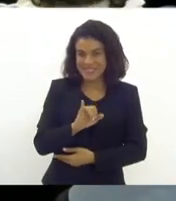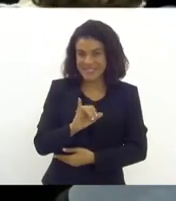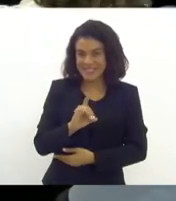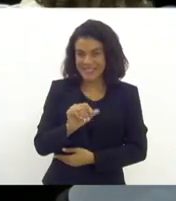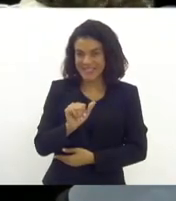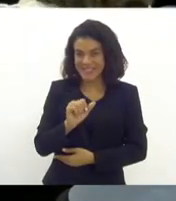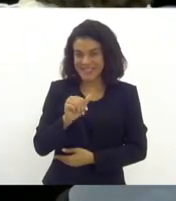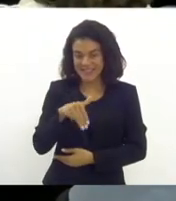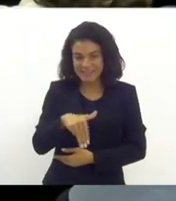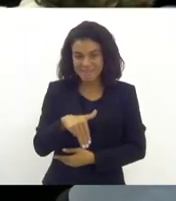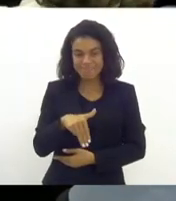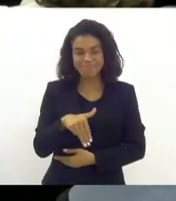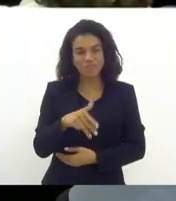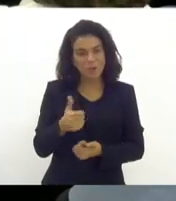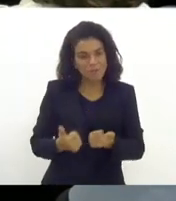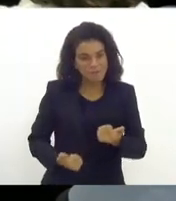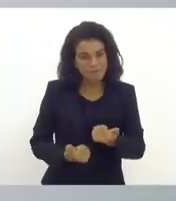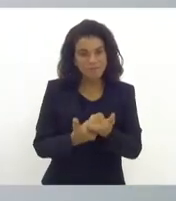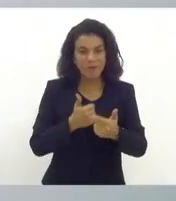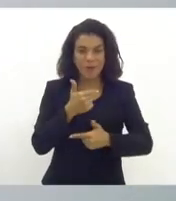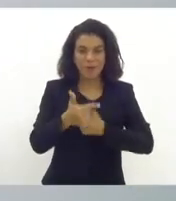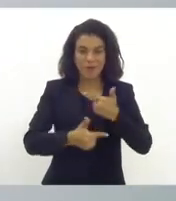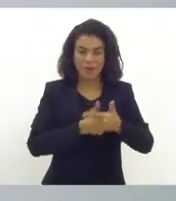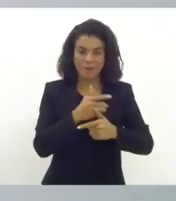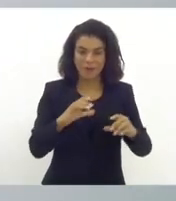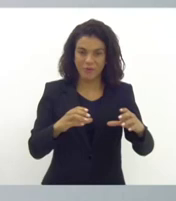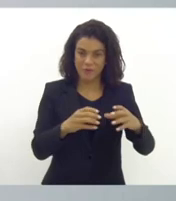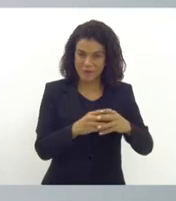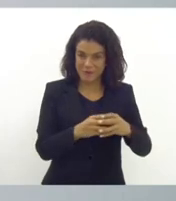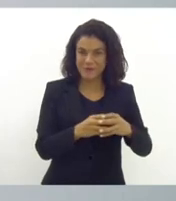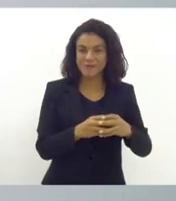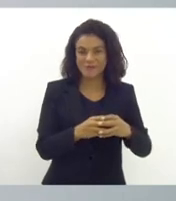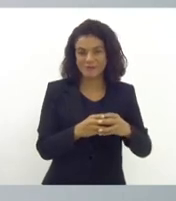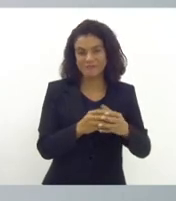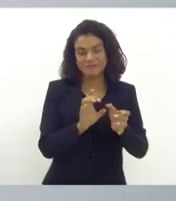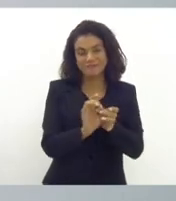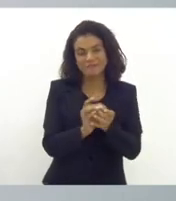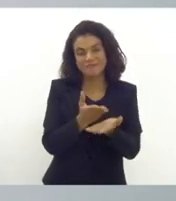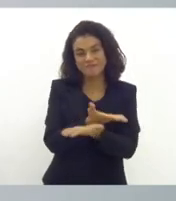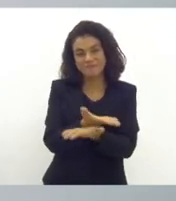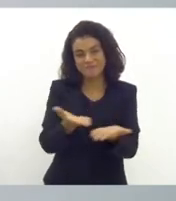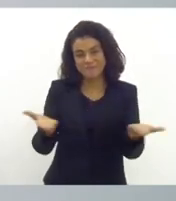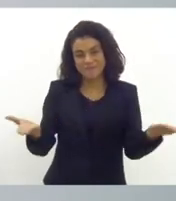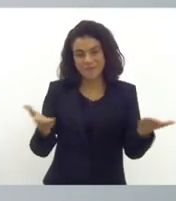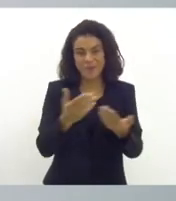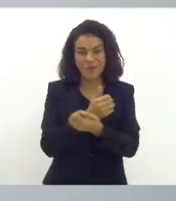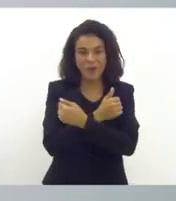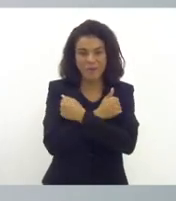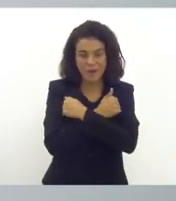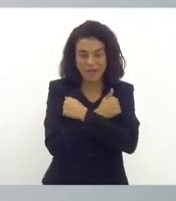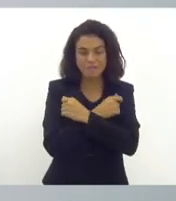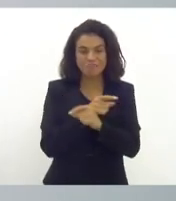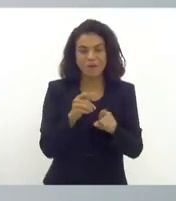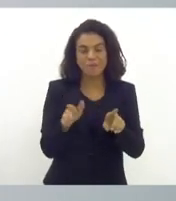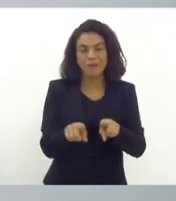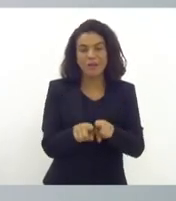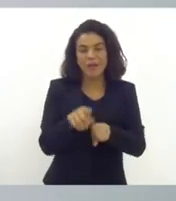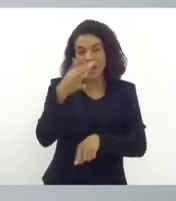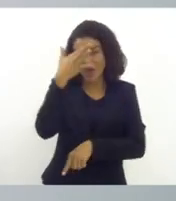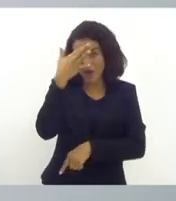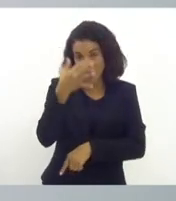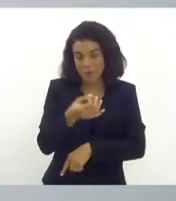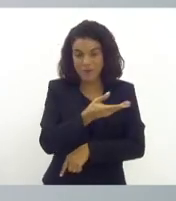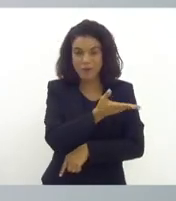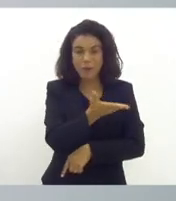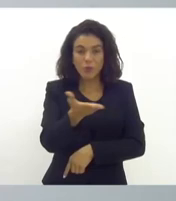fortalecer o trabalho conjunto mas deixar aí para vocês o meu grande abraço e a compreensão de que o que